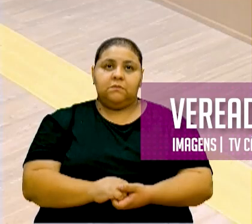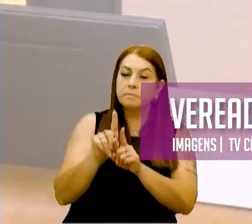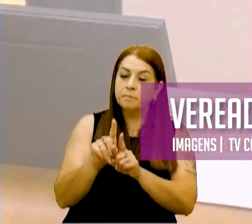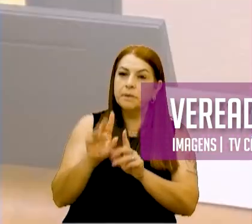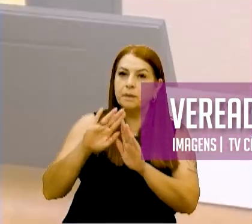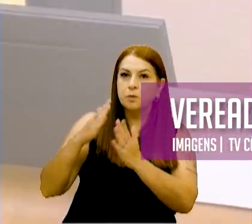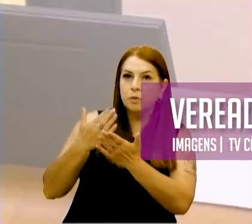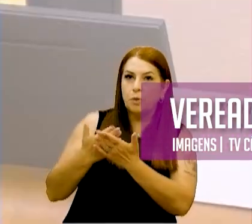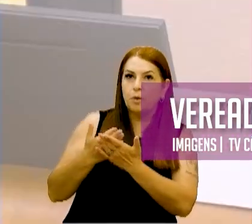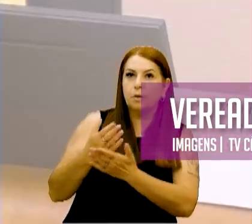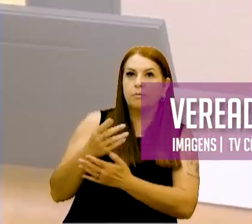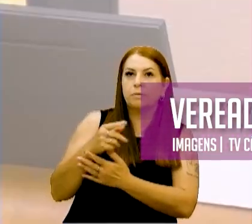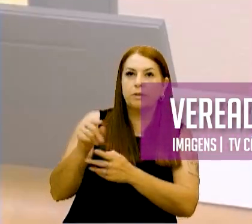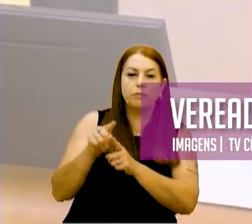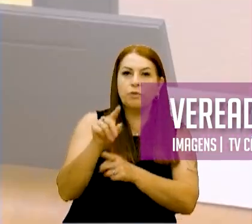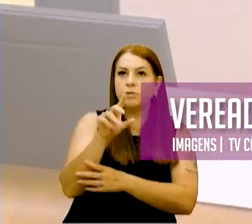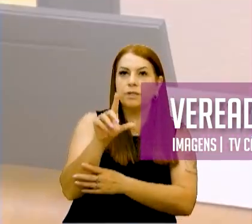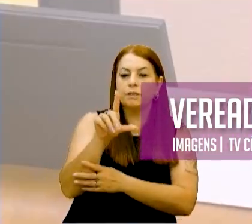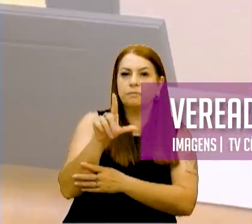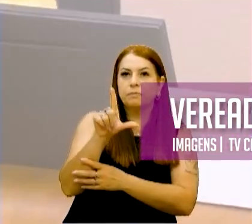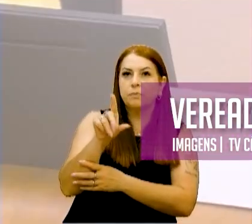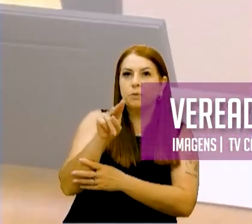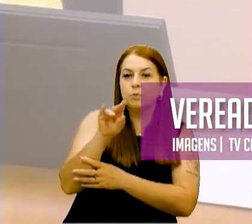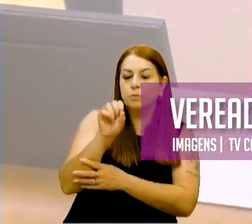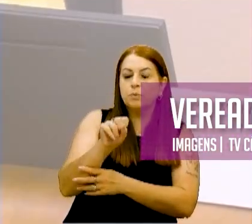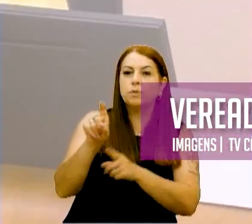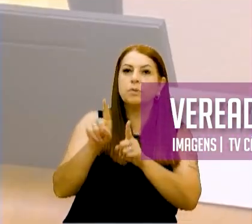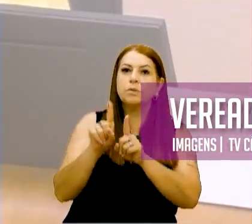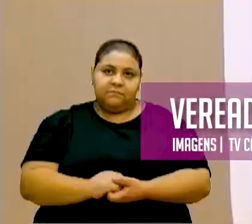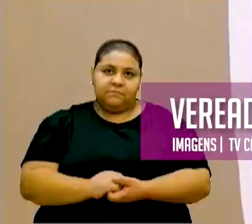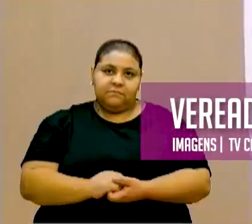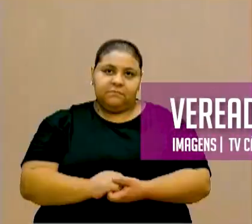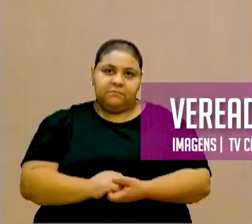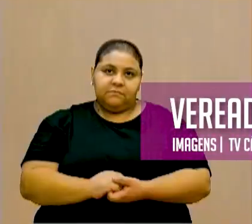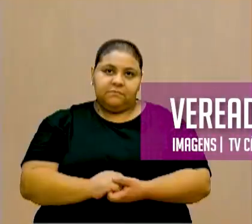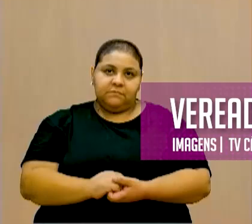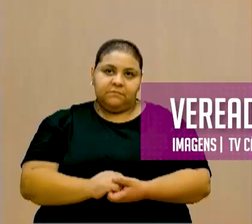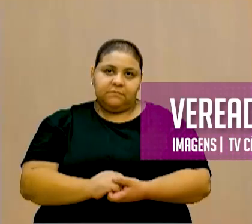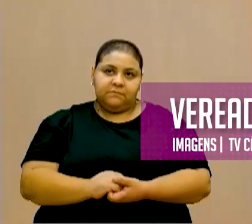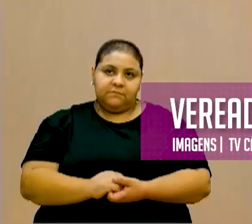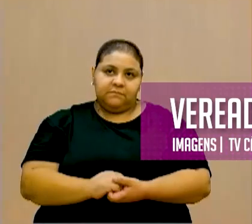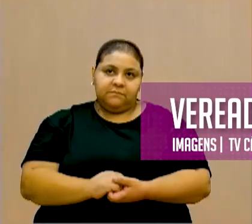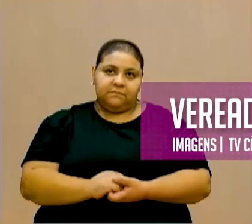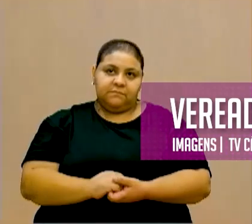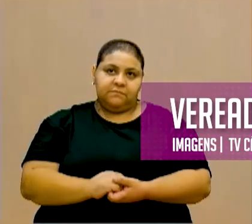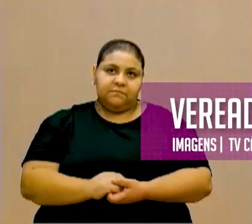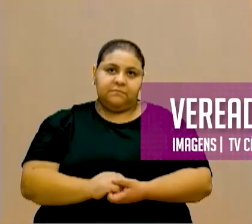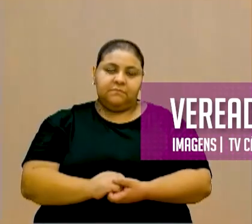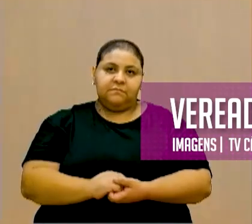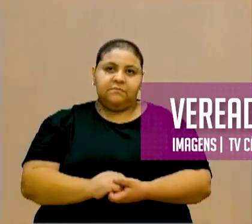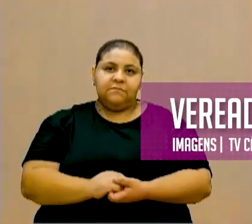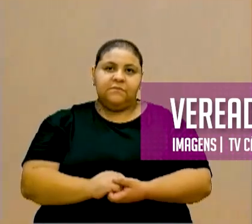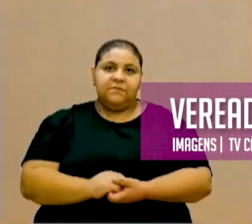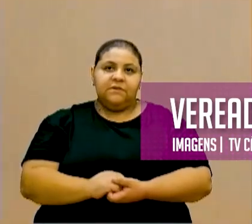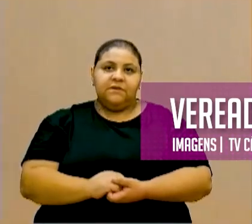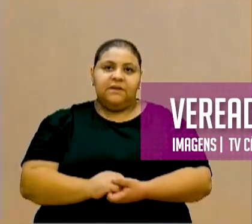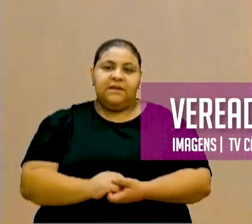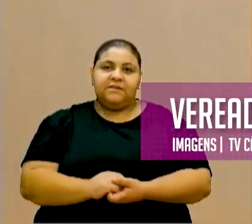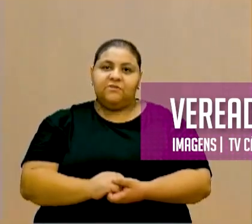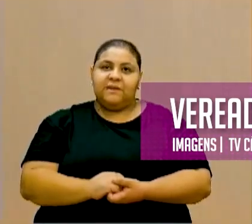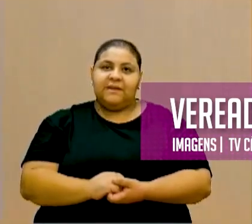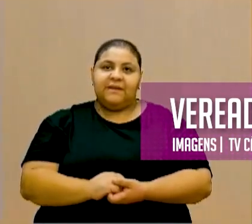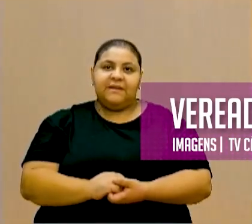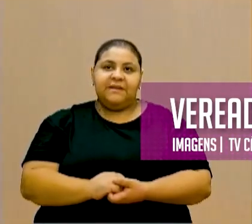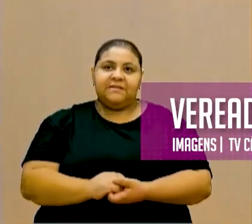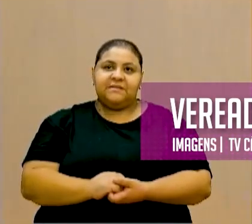aptos a participarem alunos e alunas do ensino fundamental de escolas públicas e privadas da cidade. Os estudantes vivem a experiência das